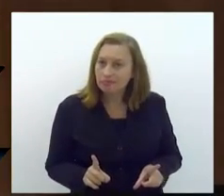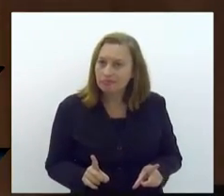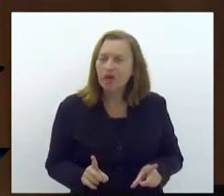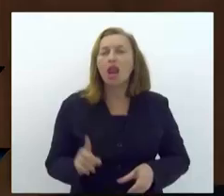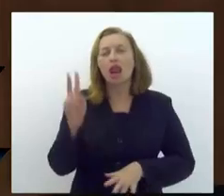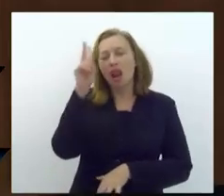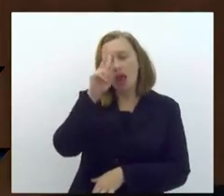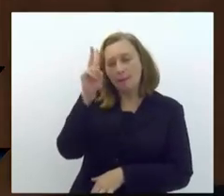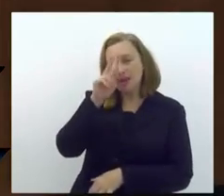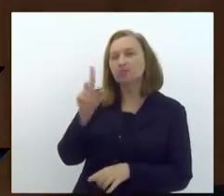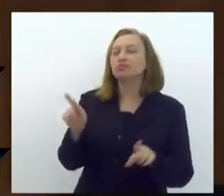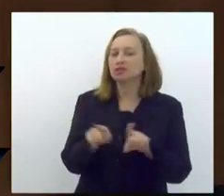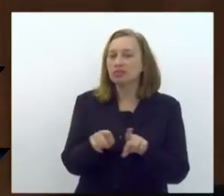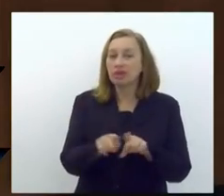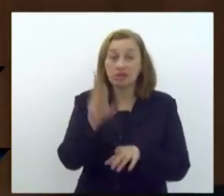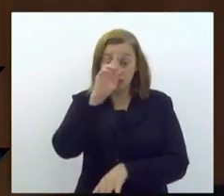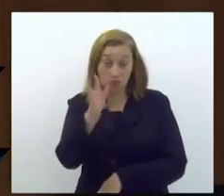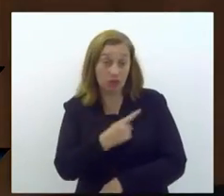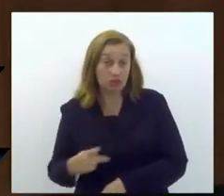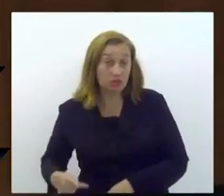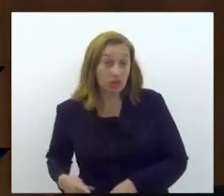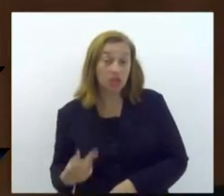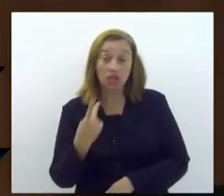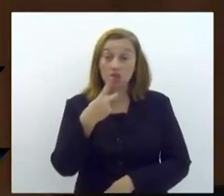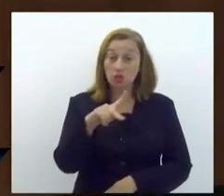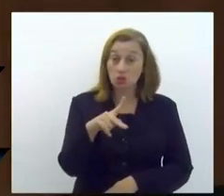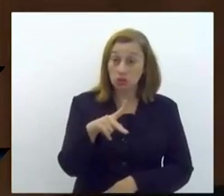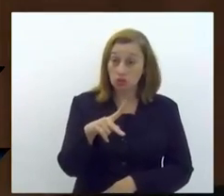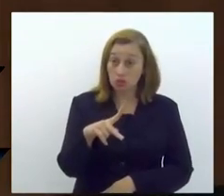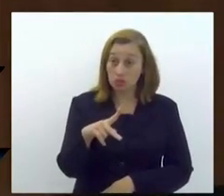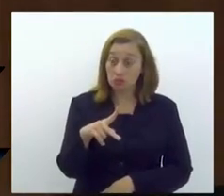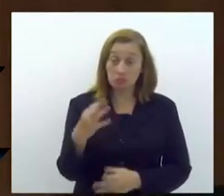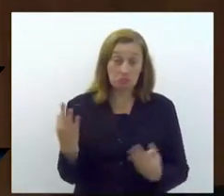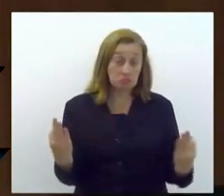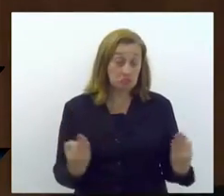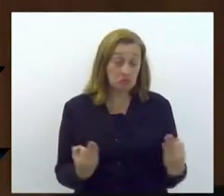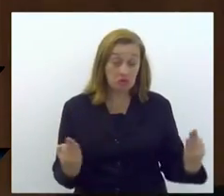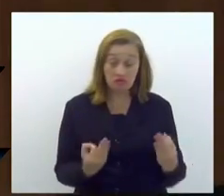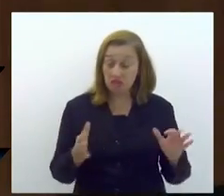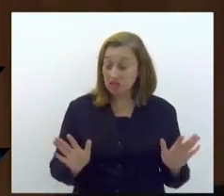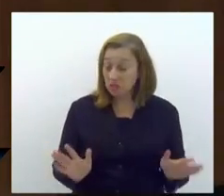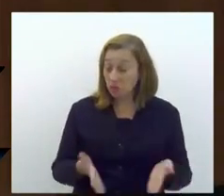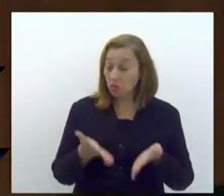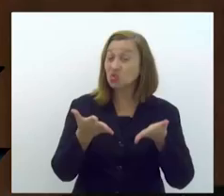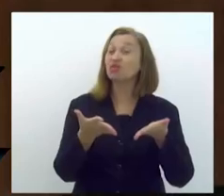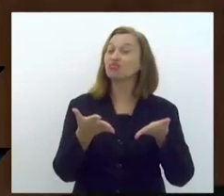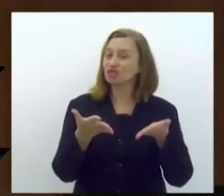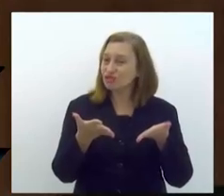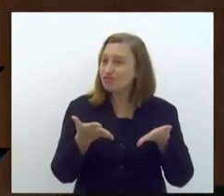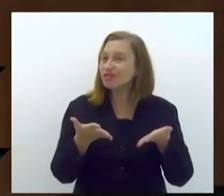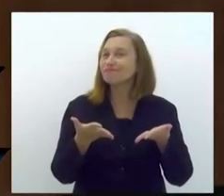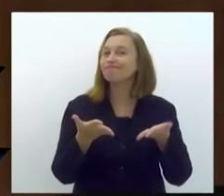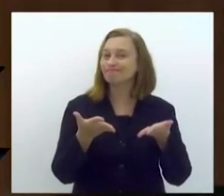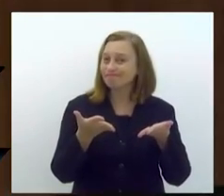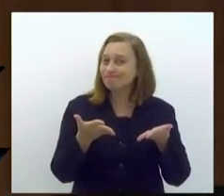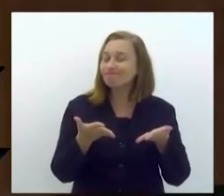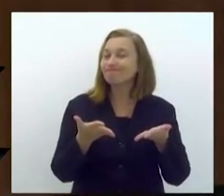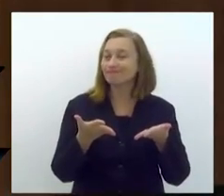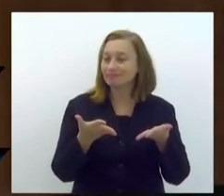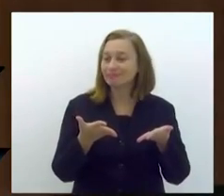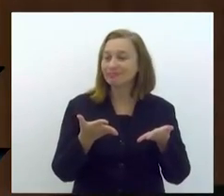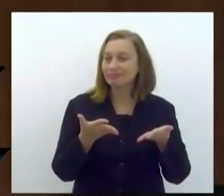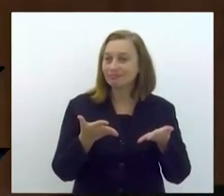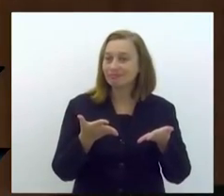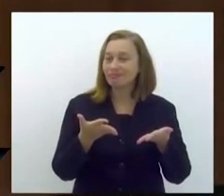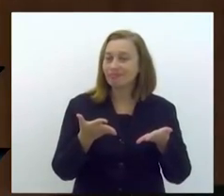lembrando o seu presidente da sua brilhante iniciativa em que